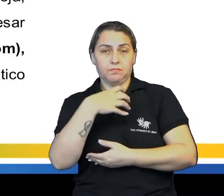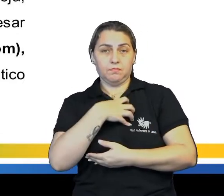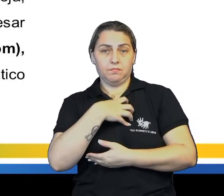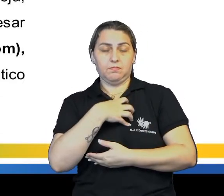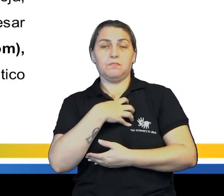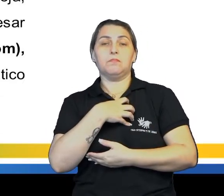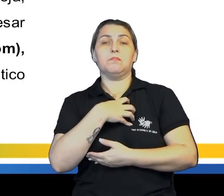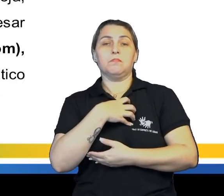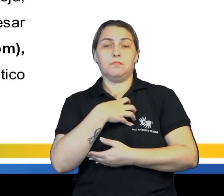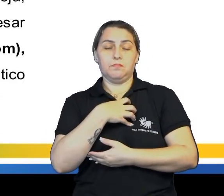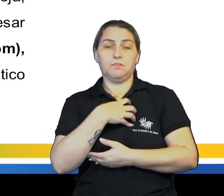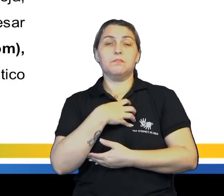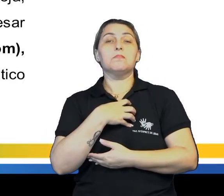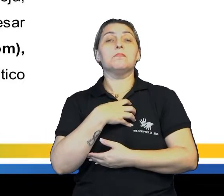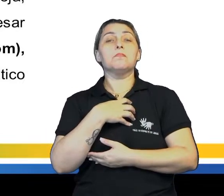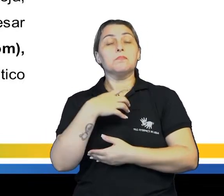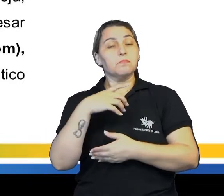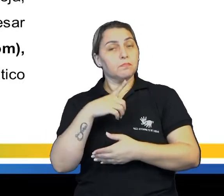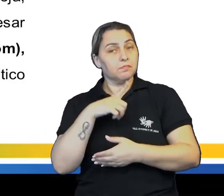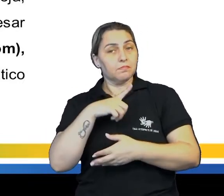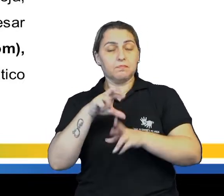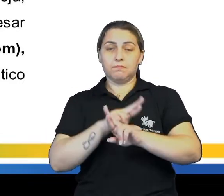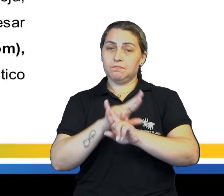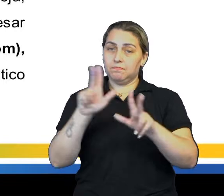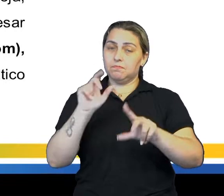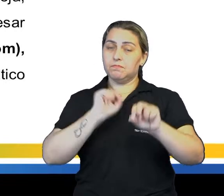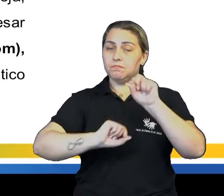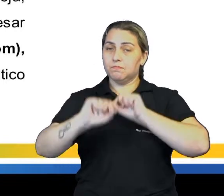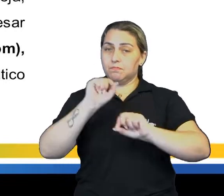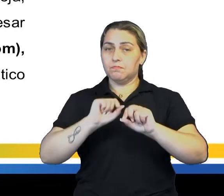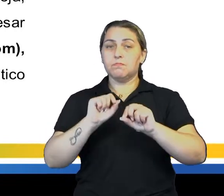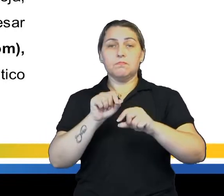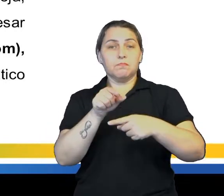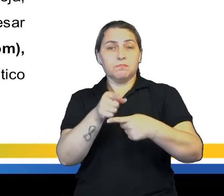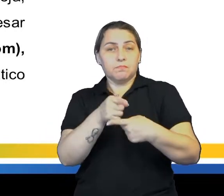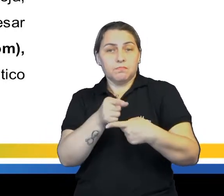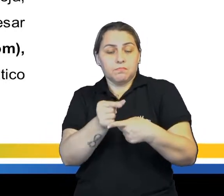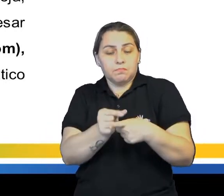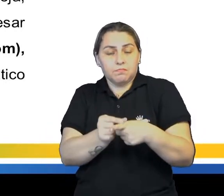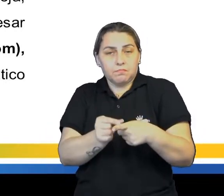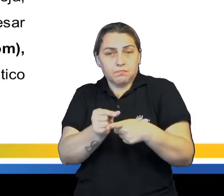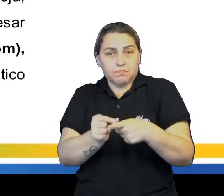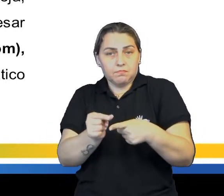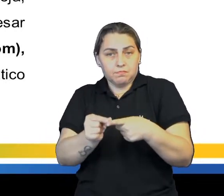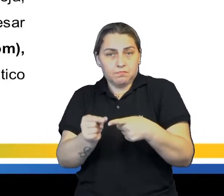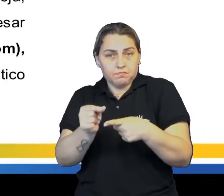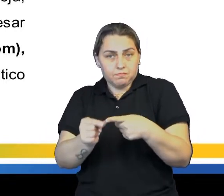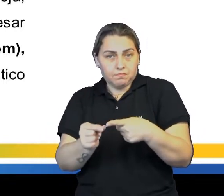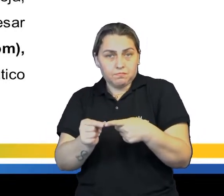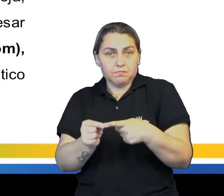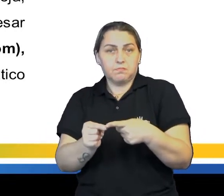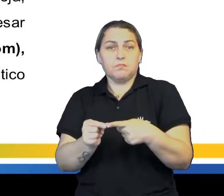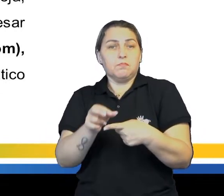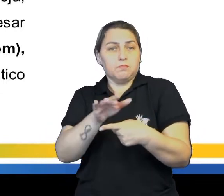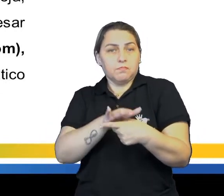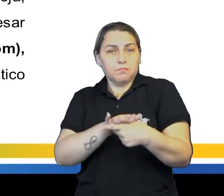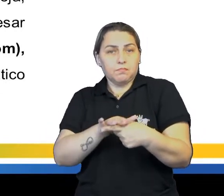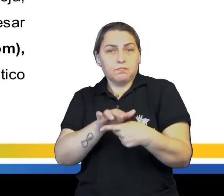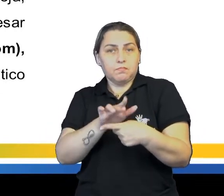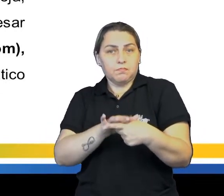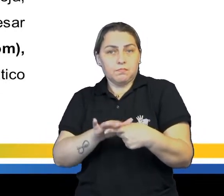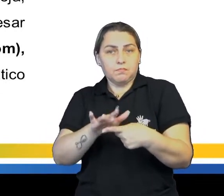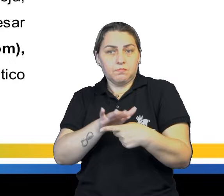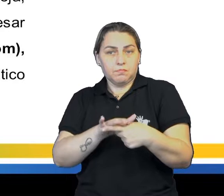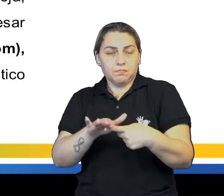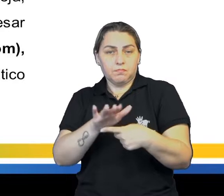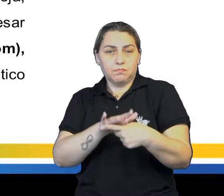próxima, apesar de serem diferentes no que toca ao aspecto fonético, relação ao som, fonológico, em